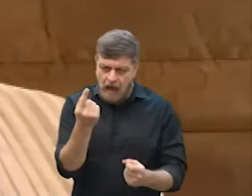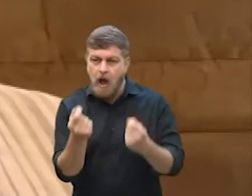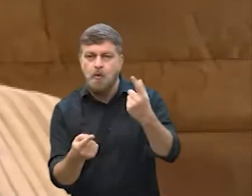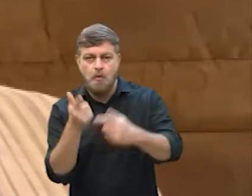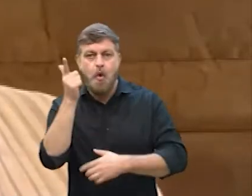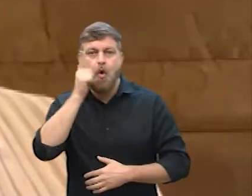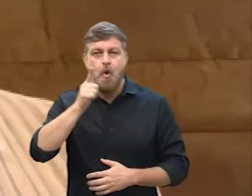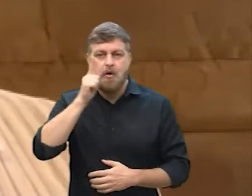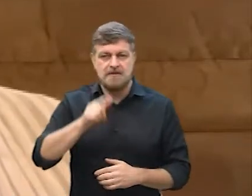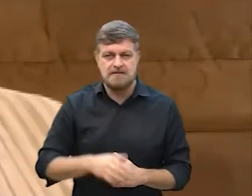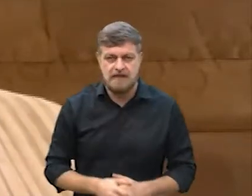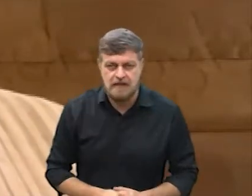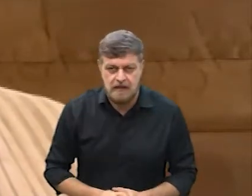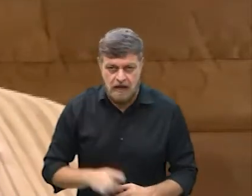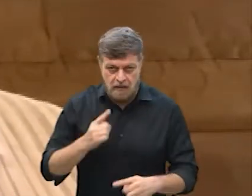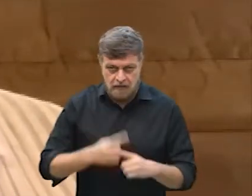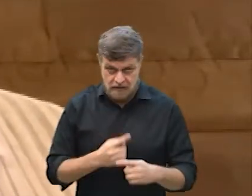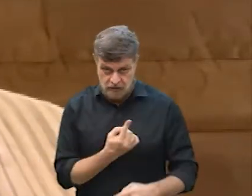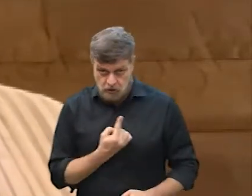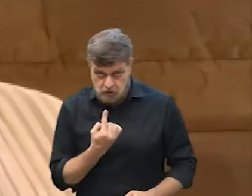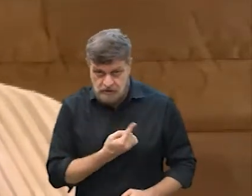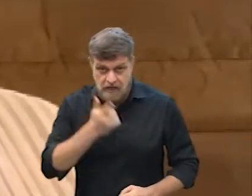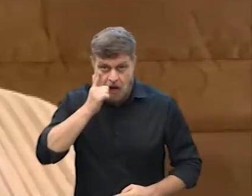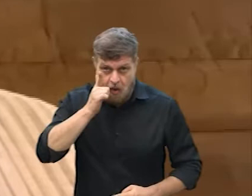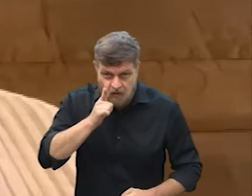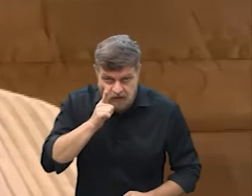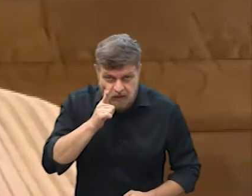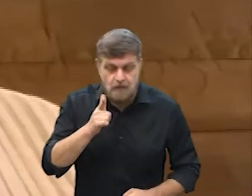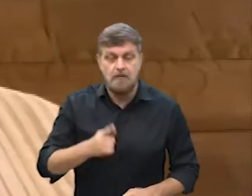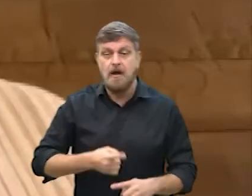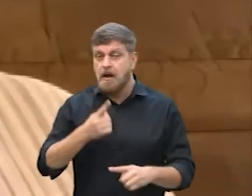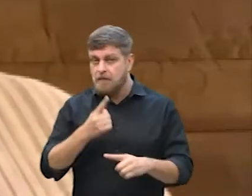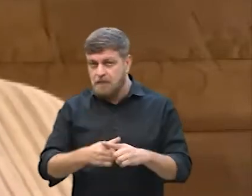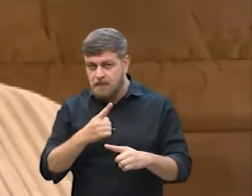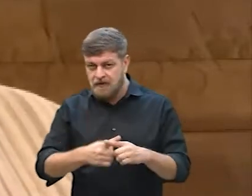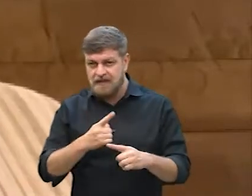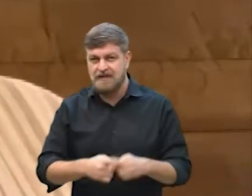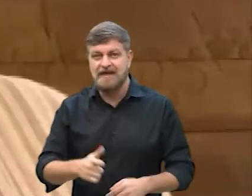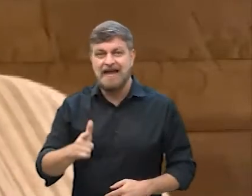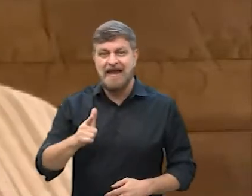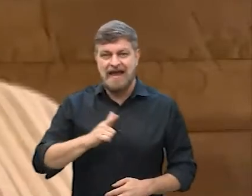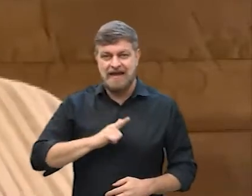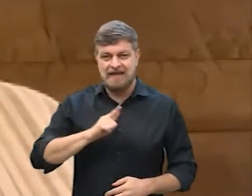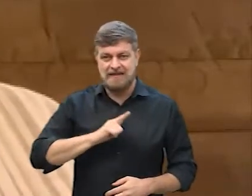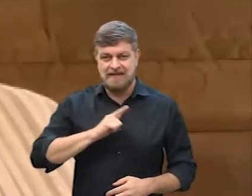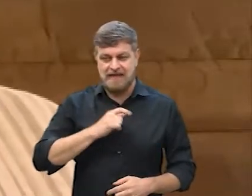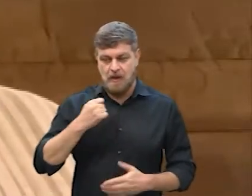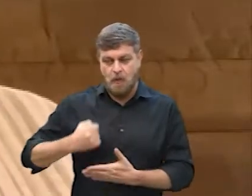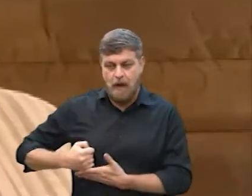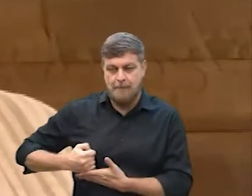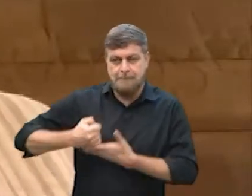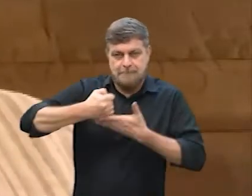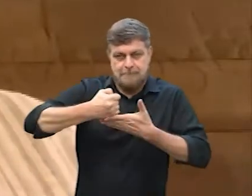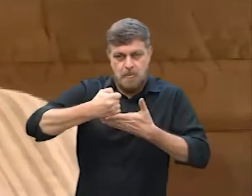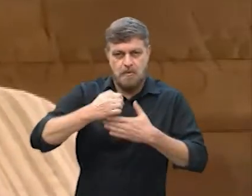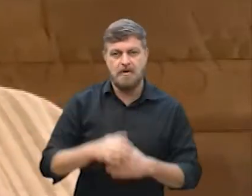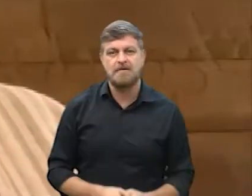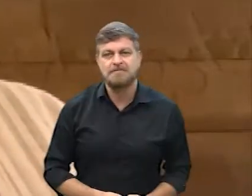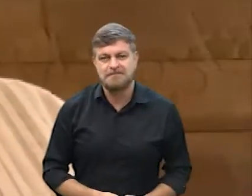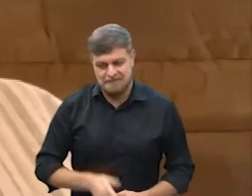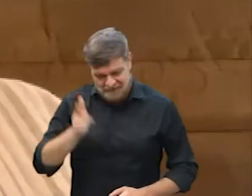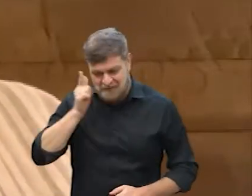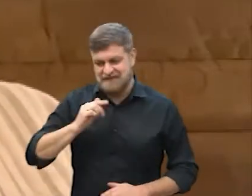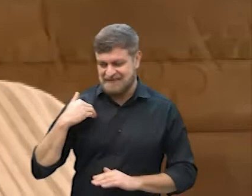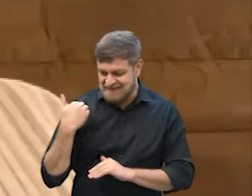não porque ela sozinha conseguiu, mas muito provavelmente porque ela tem um apoio e uma ajuda externa para